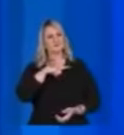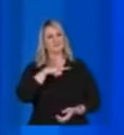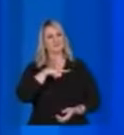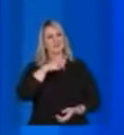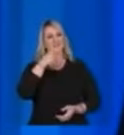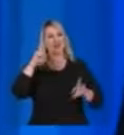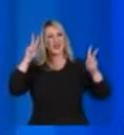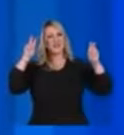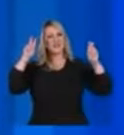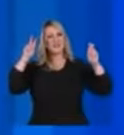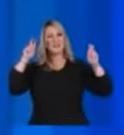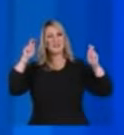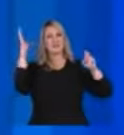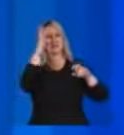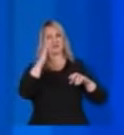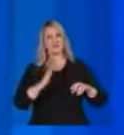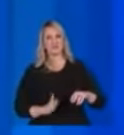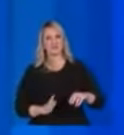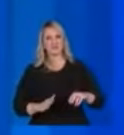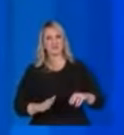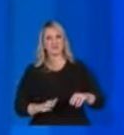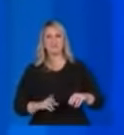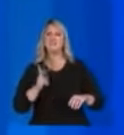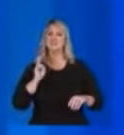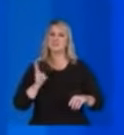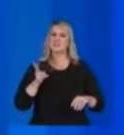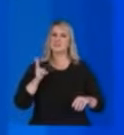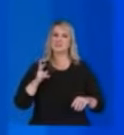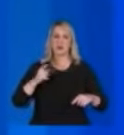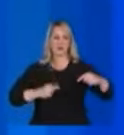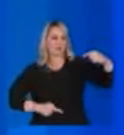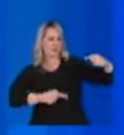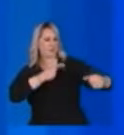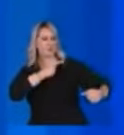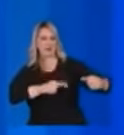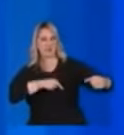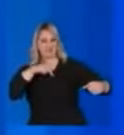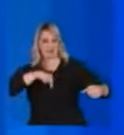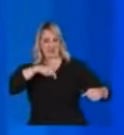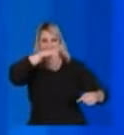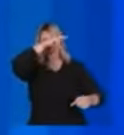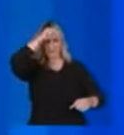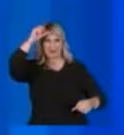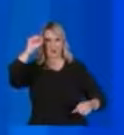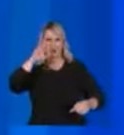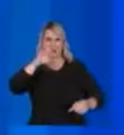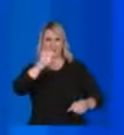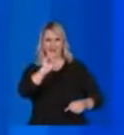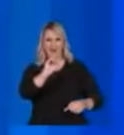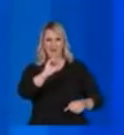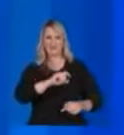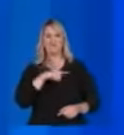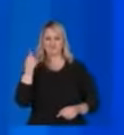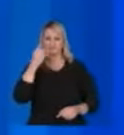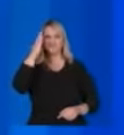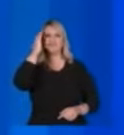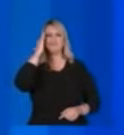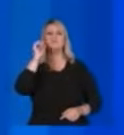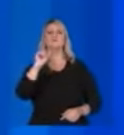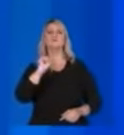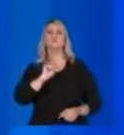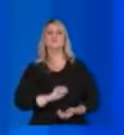muito o tema da nacionalização né a senhora nacionaliza o o debate aqui na prefeitura do Rio e a gente sabe que